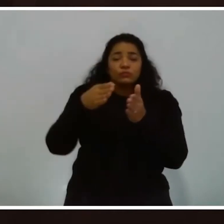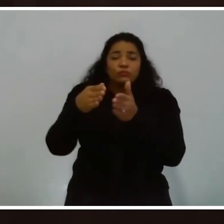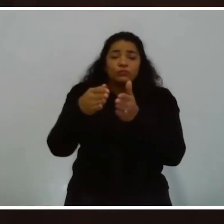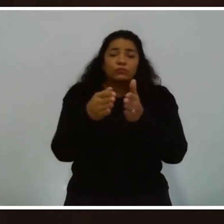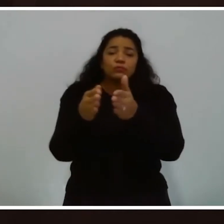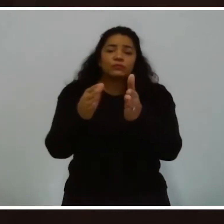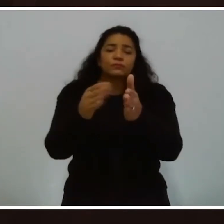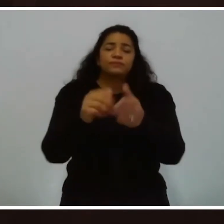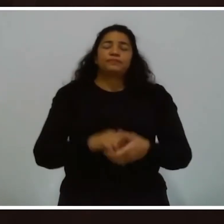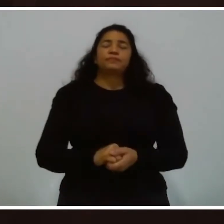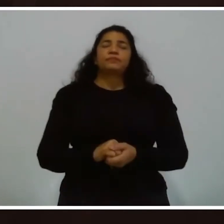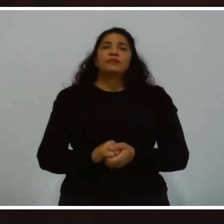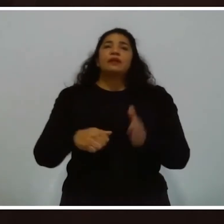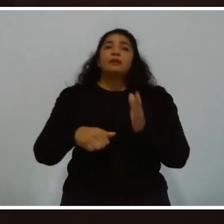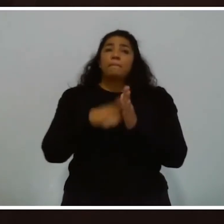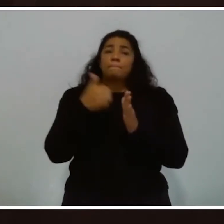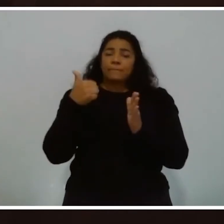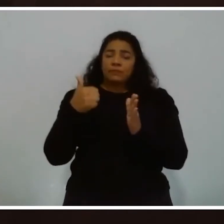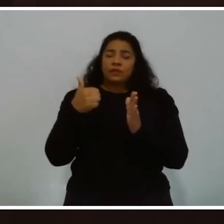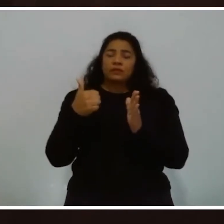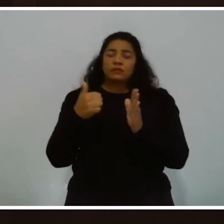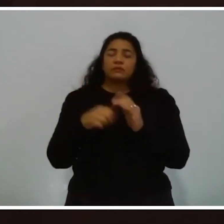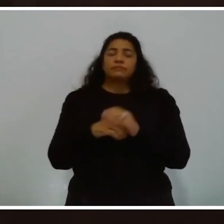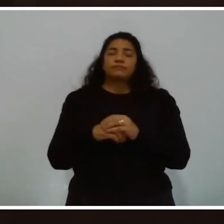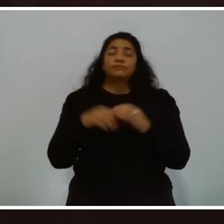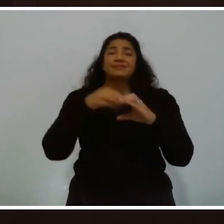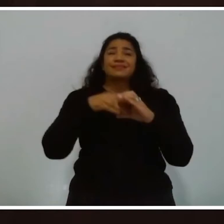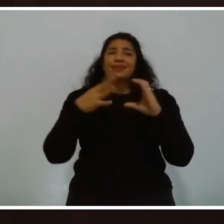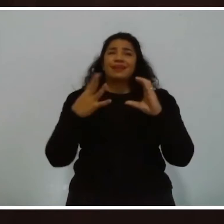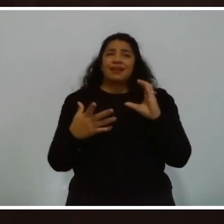no manancial é a mesma água que está